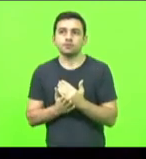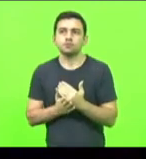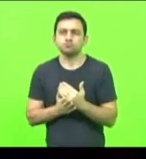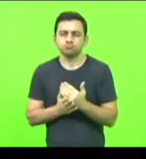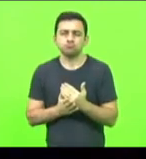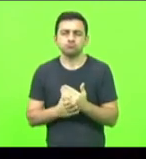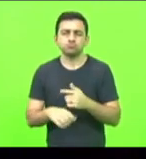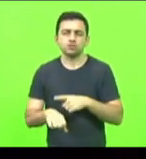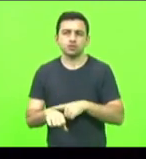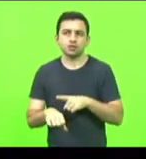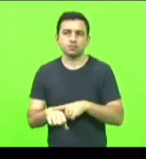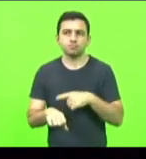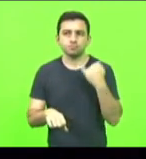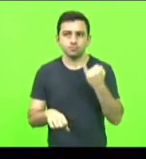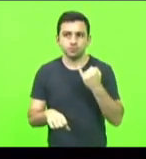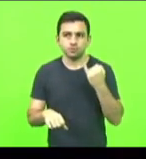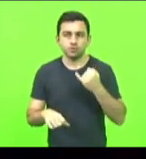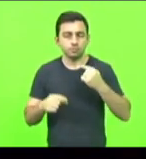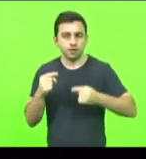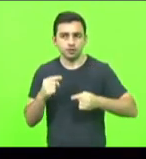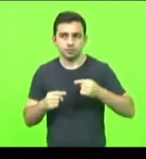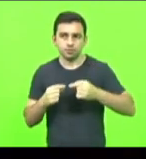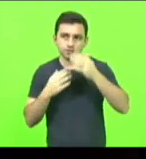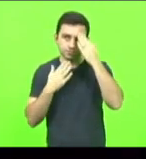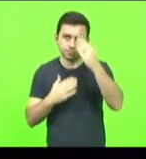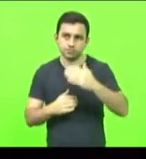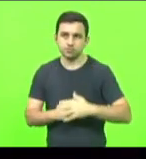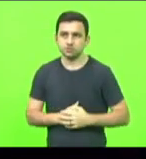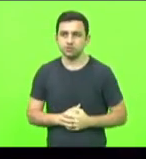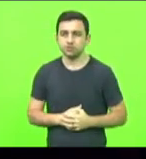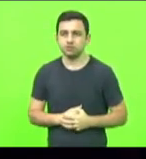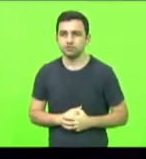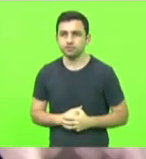muito importante para o seu debate. Muito obrigado, presidente.